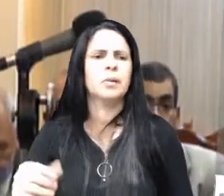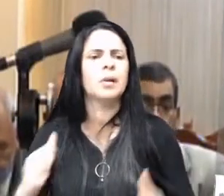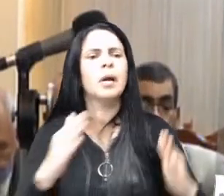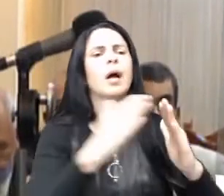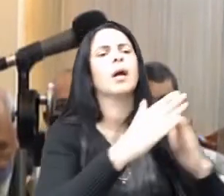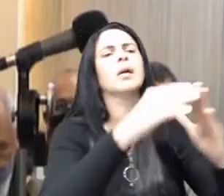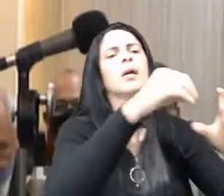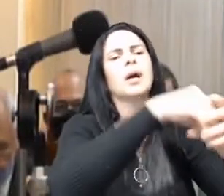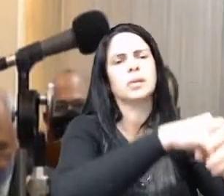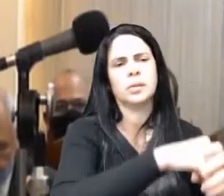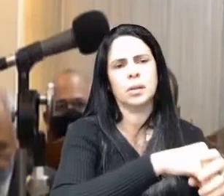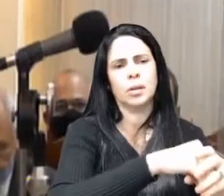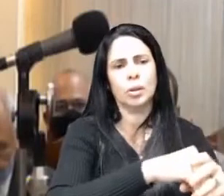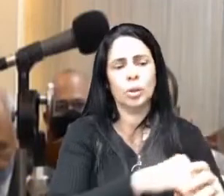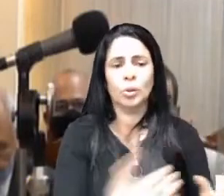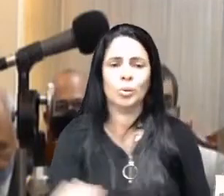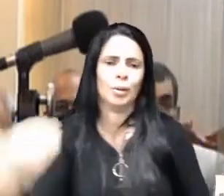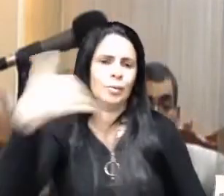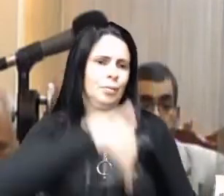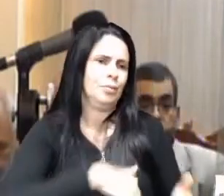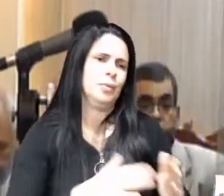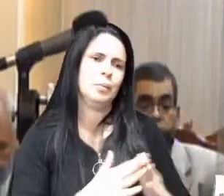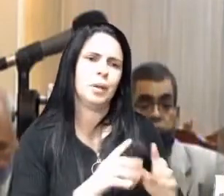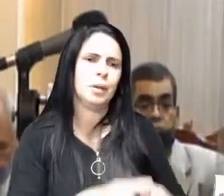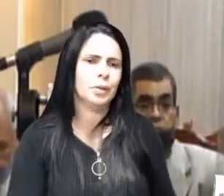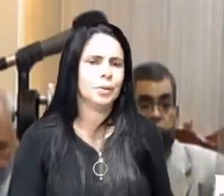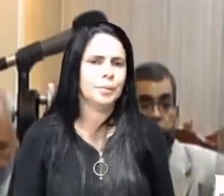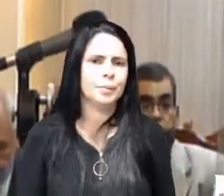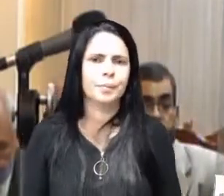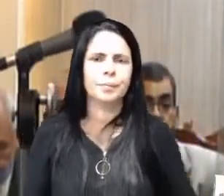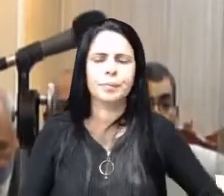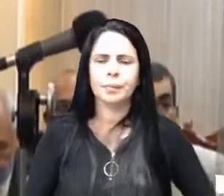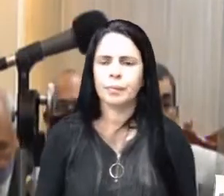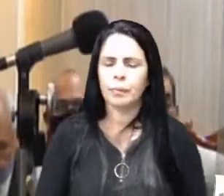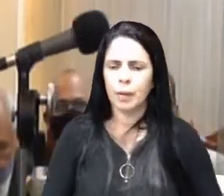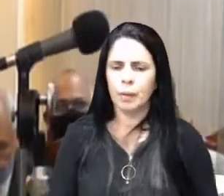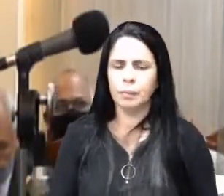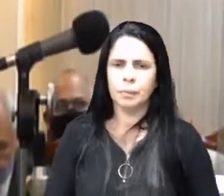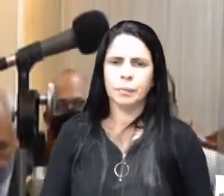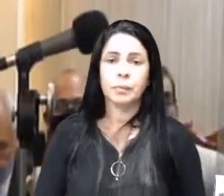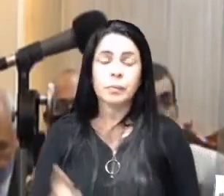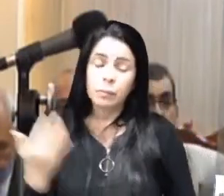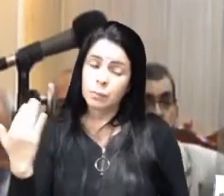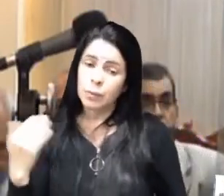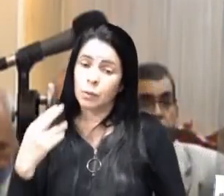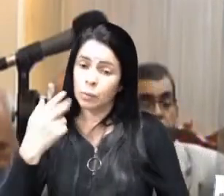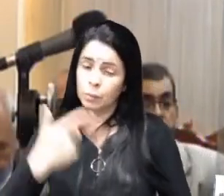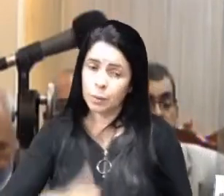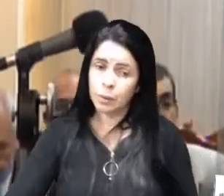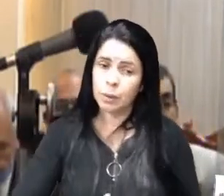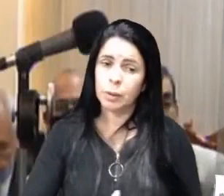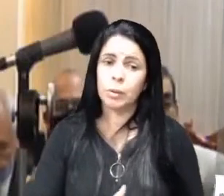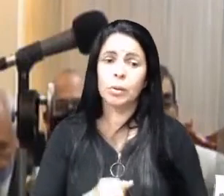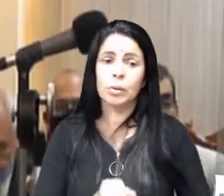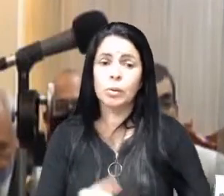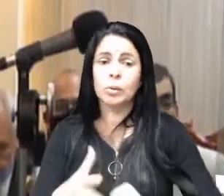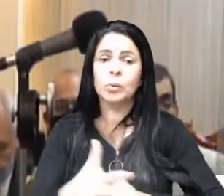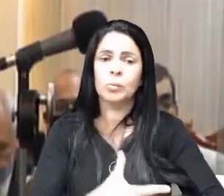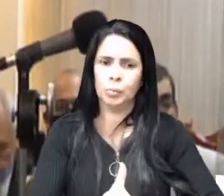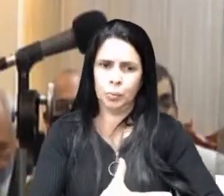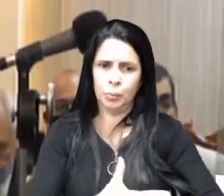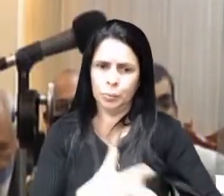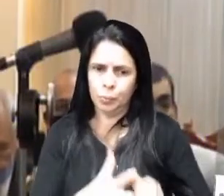igreja. Não é demais eu repetir para os irmãos que no período da pandemia, quando estava o pico da pandemia, quando